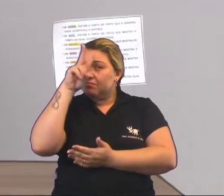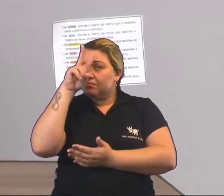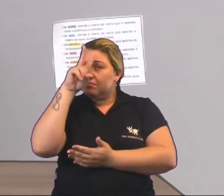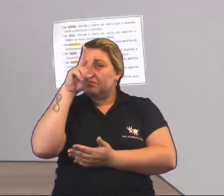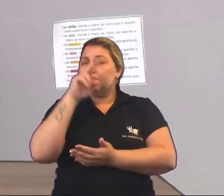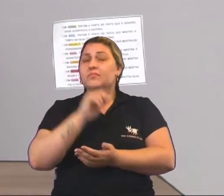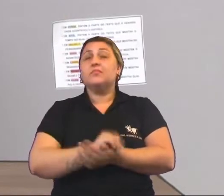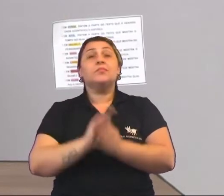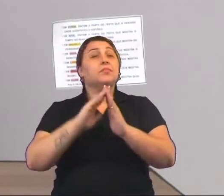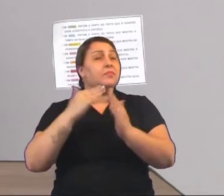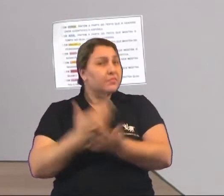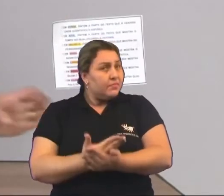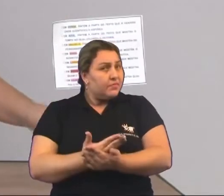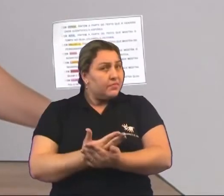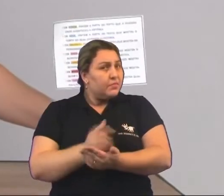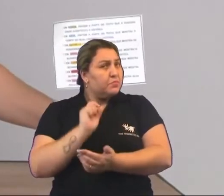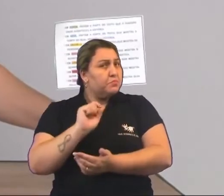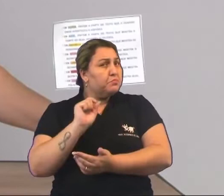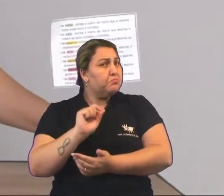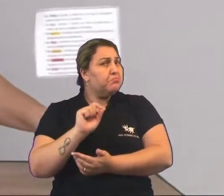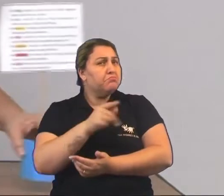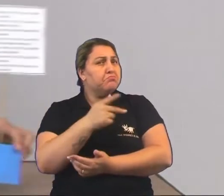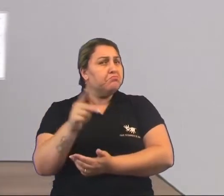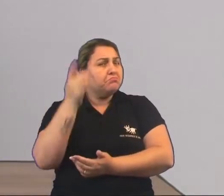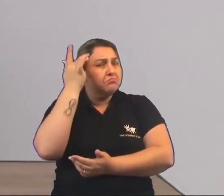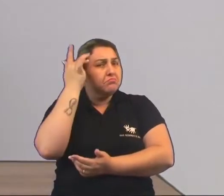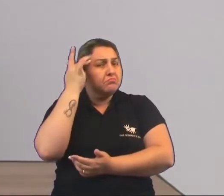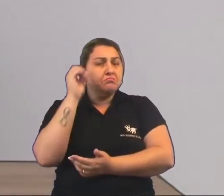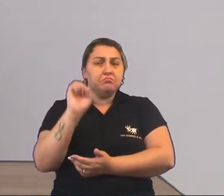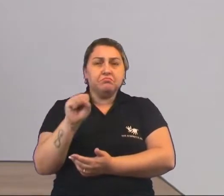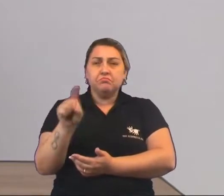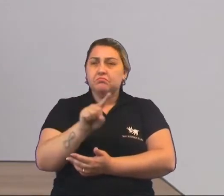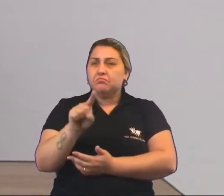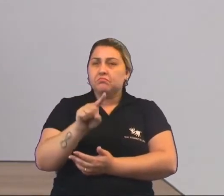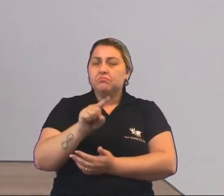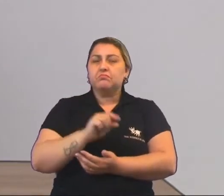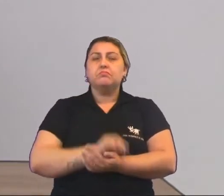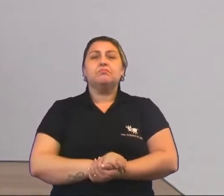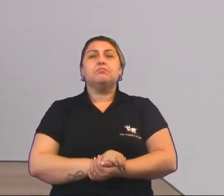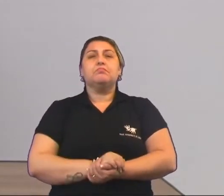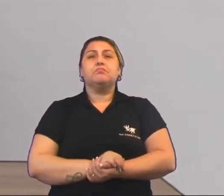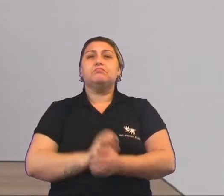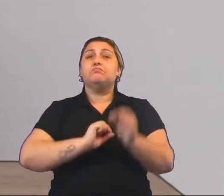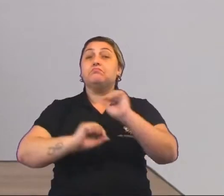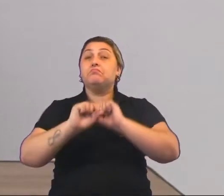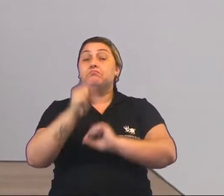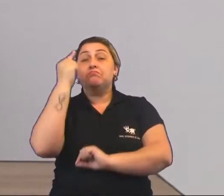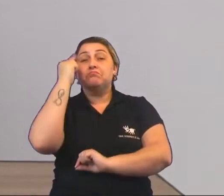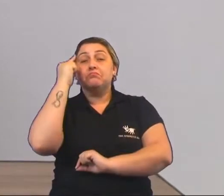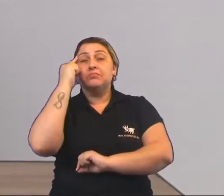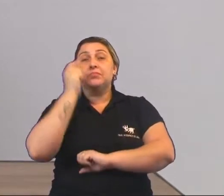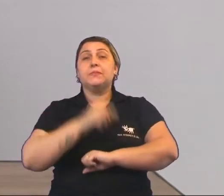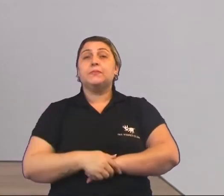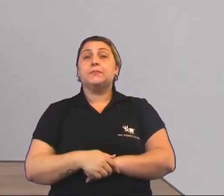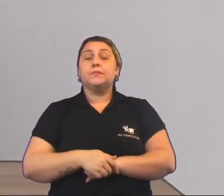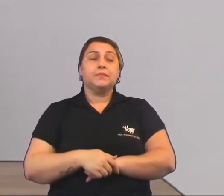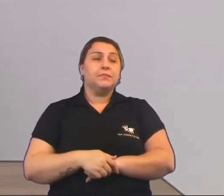aí sobre escola? O que você acha? Sim ou não? O que você pensa